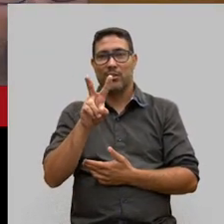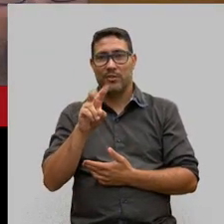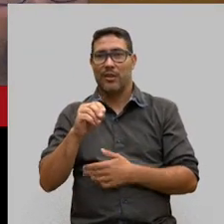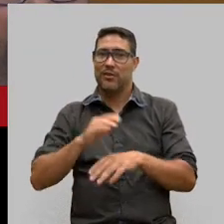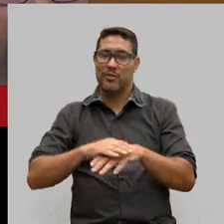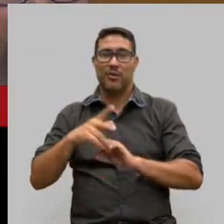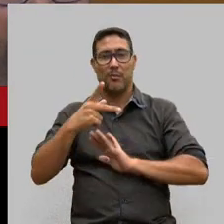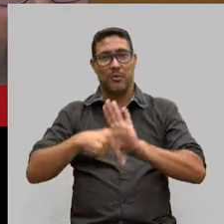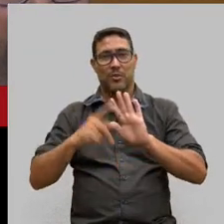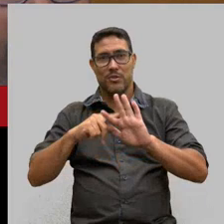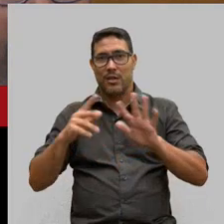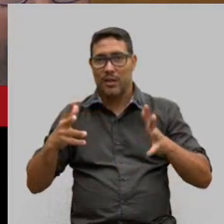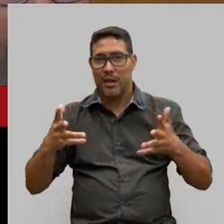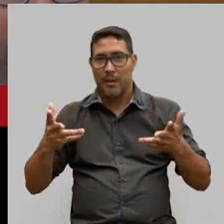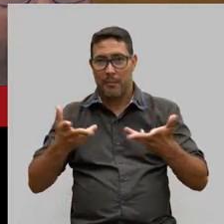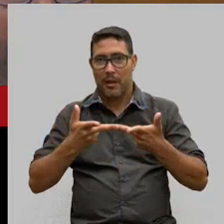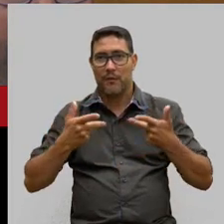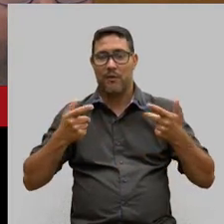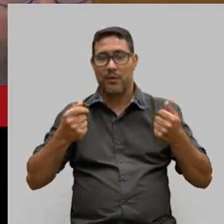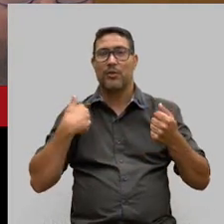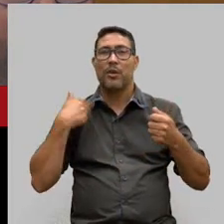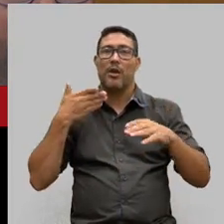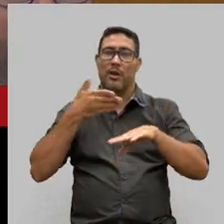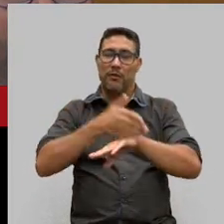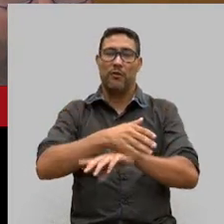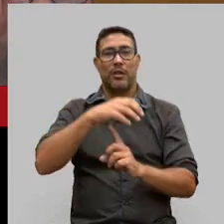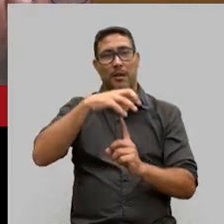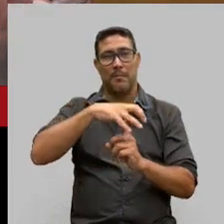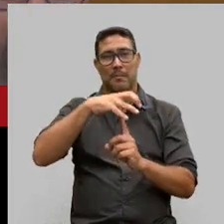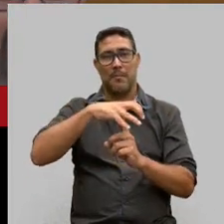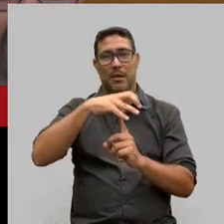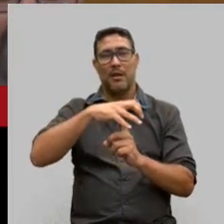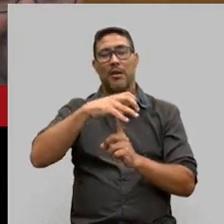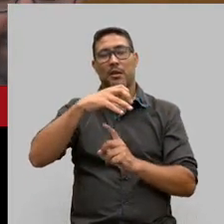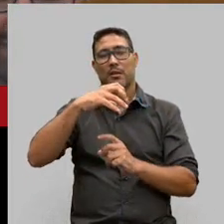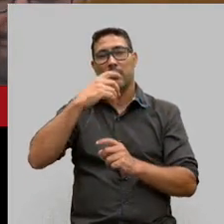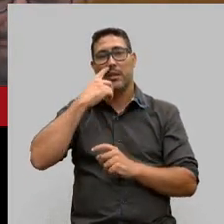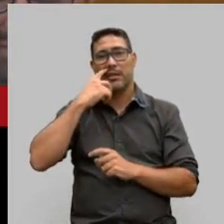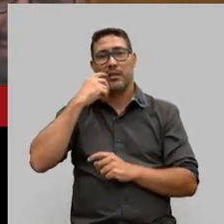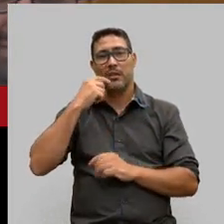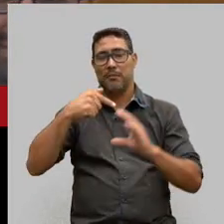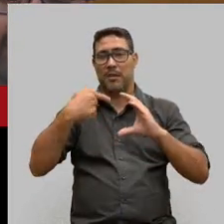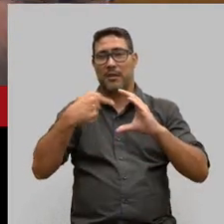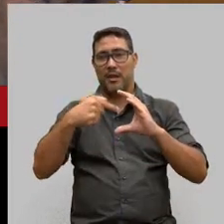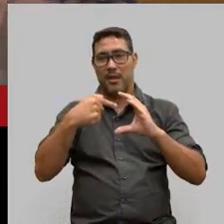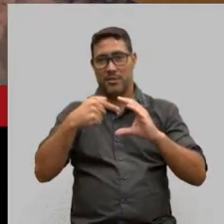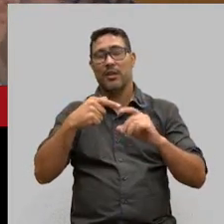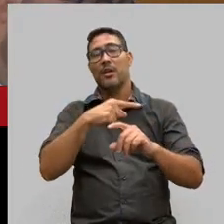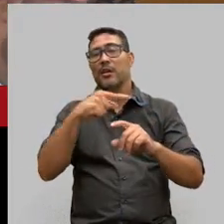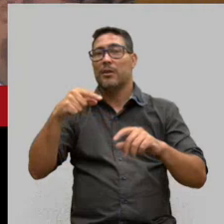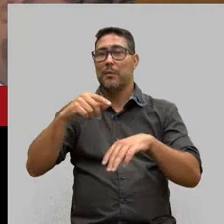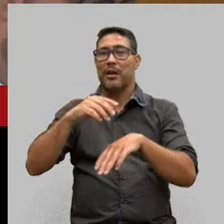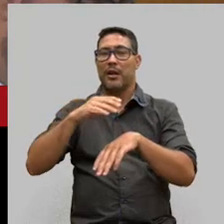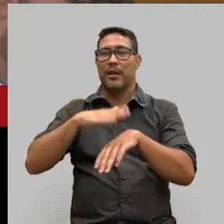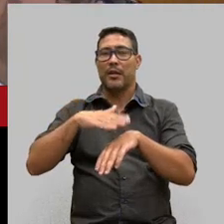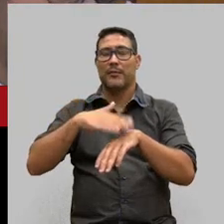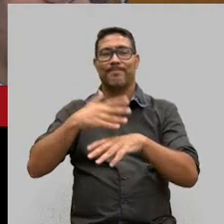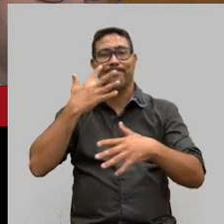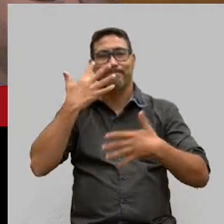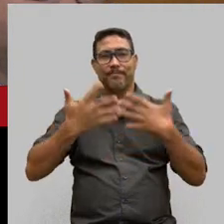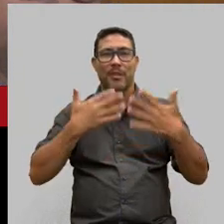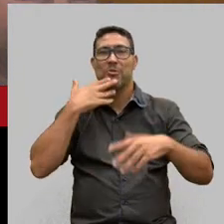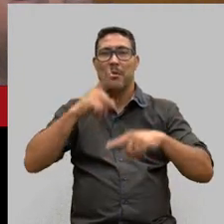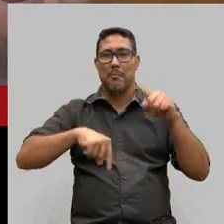maravilhoso eu estive na praça s para pegar o material de autista para ver alguma coisa e tudo